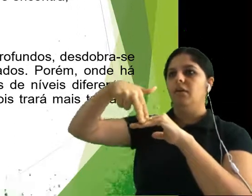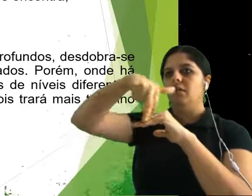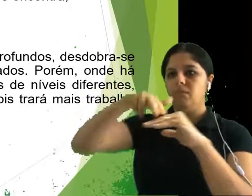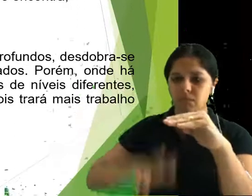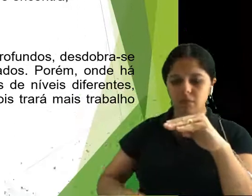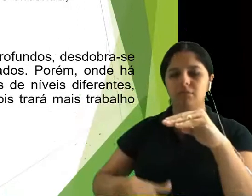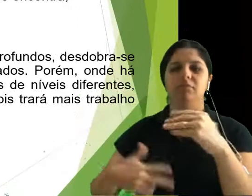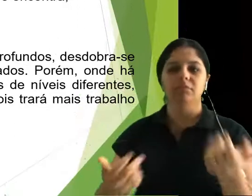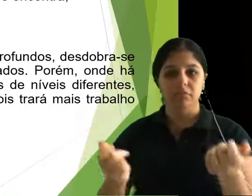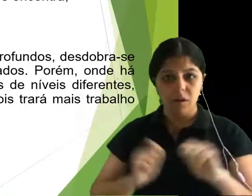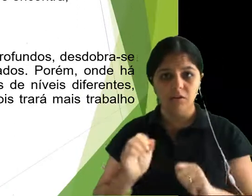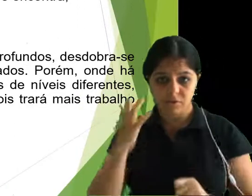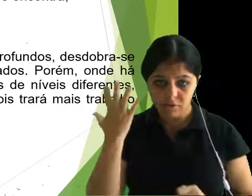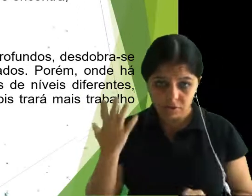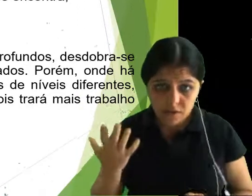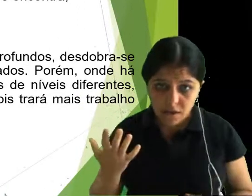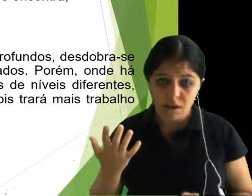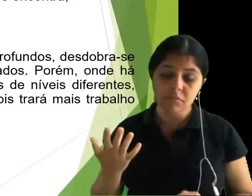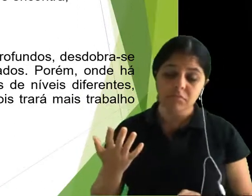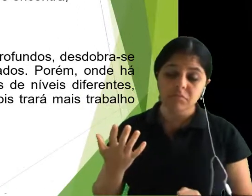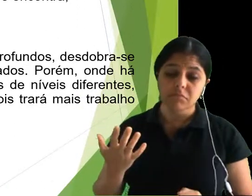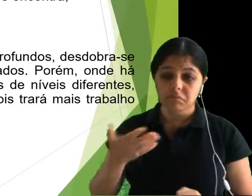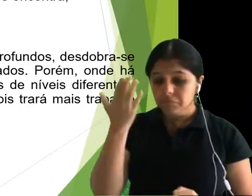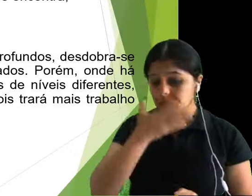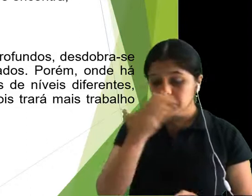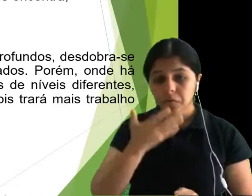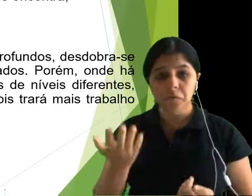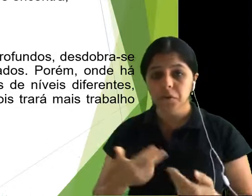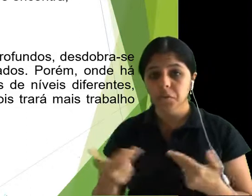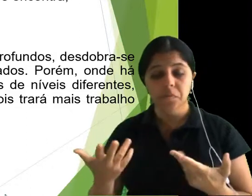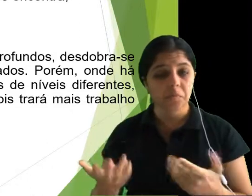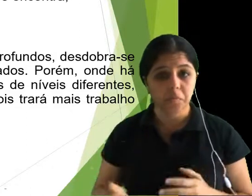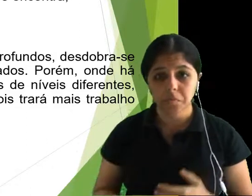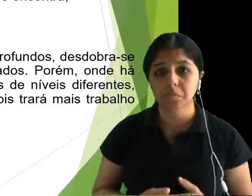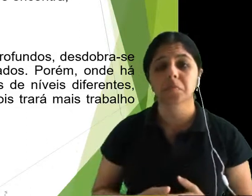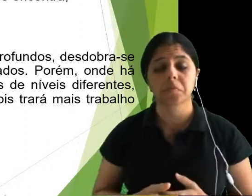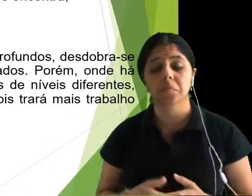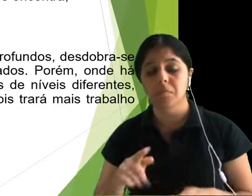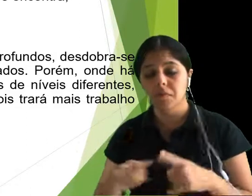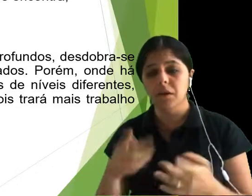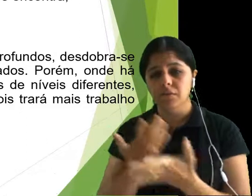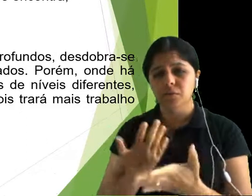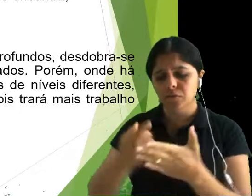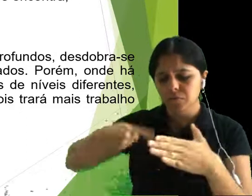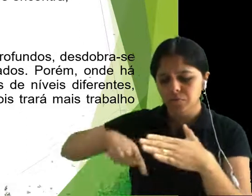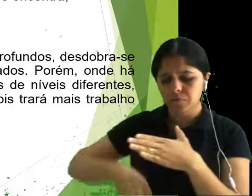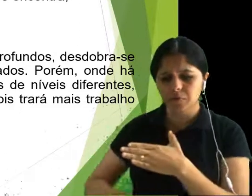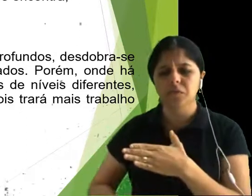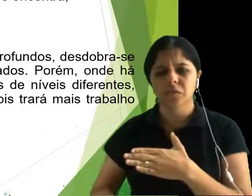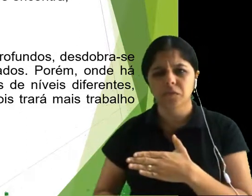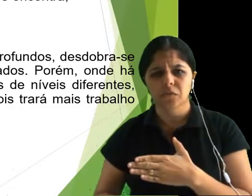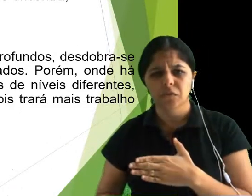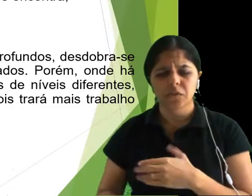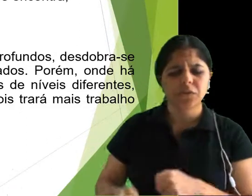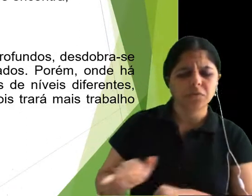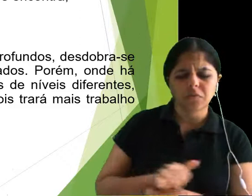segundo, que teve um buraco, alguma coisa no piso. Então, em alguns casos, para estudos mais profundos, desdobra-se esse